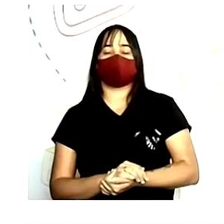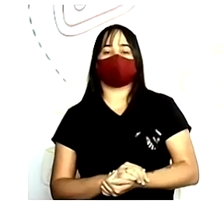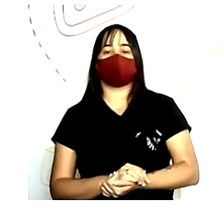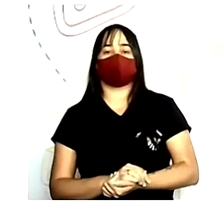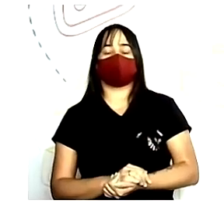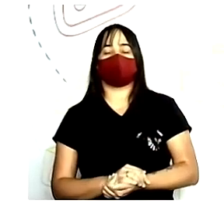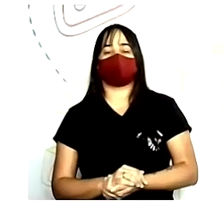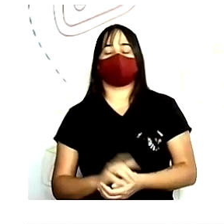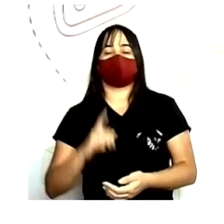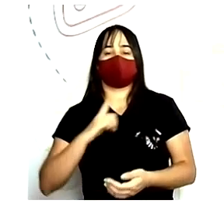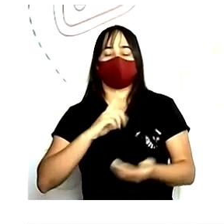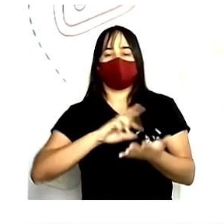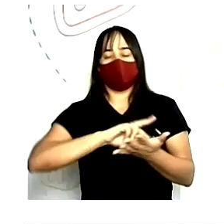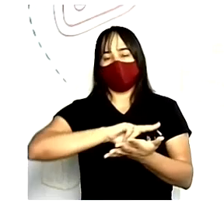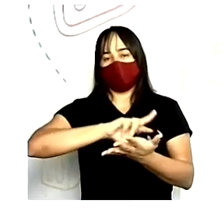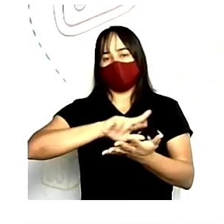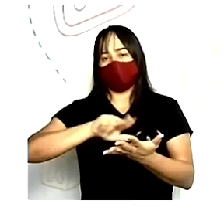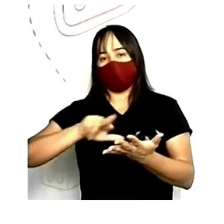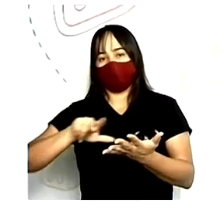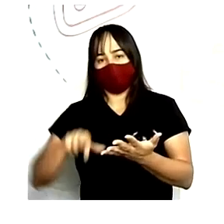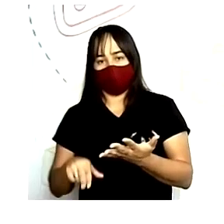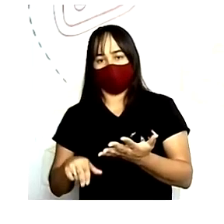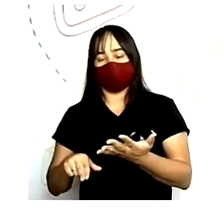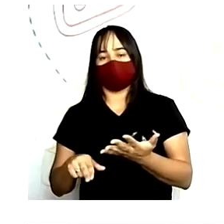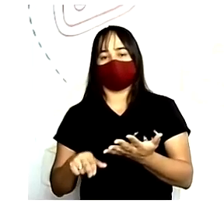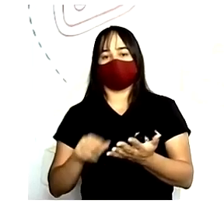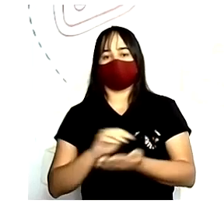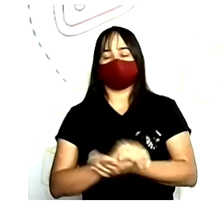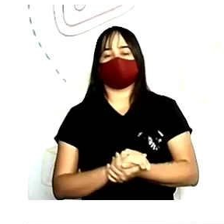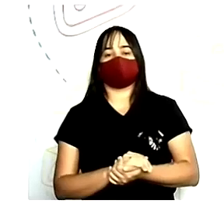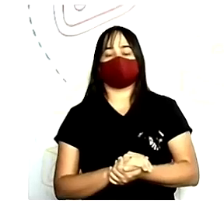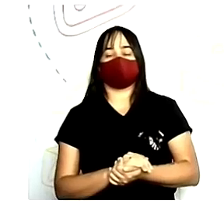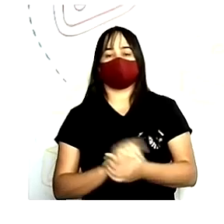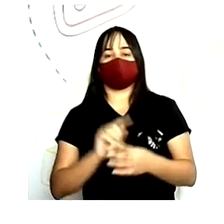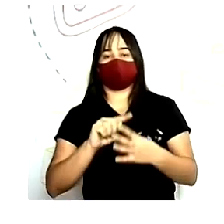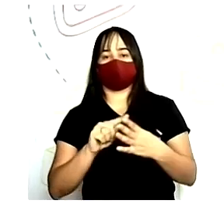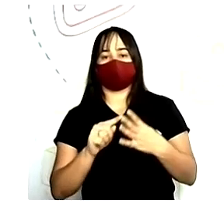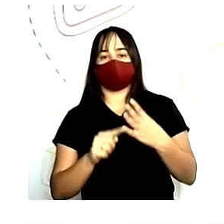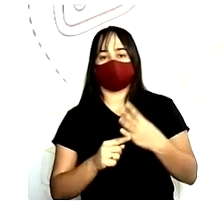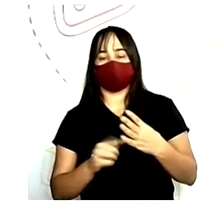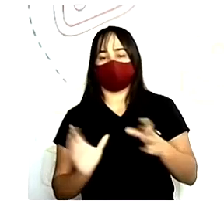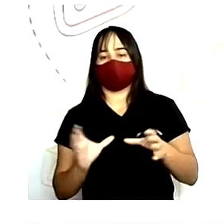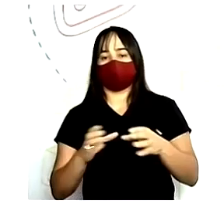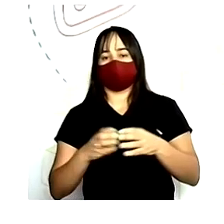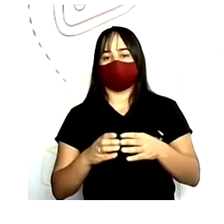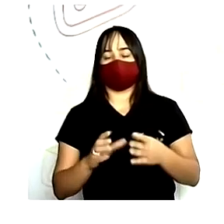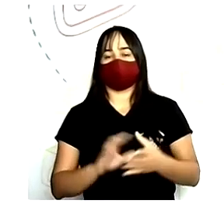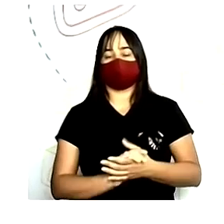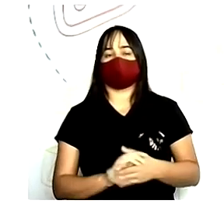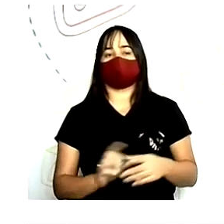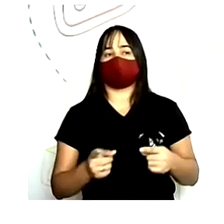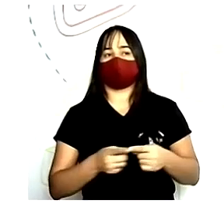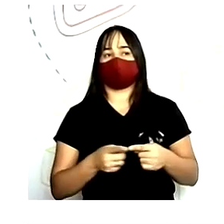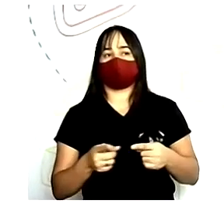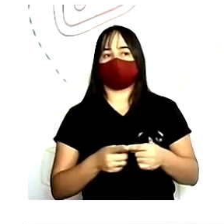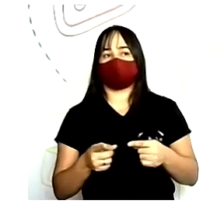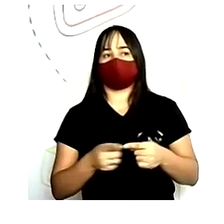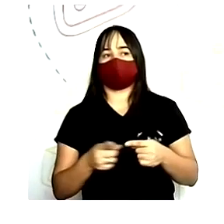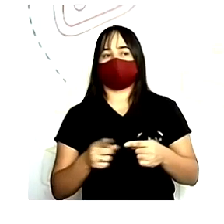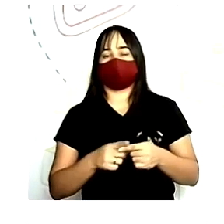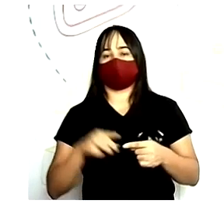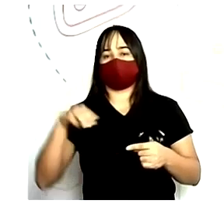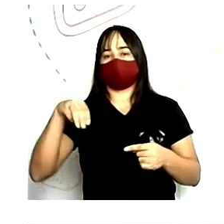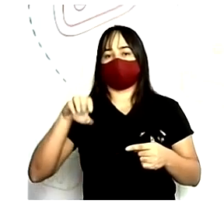ou contraceptivos, mas eles são divididos apenas em 4 grupos. Então, vamos a eles. O primeiro é o método